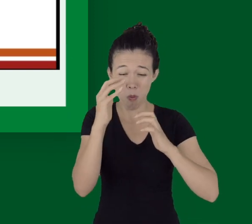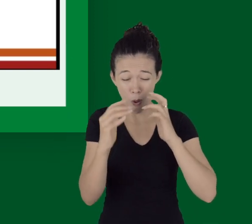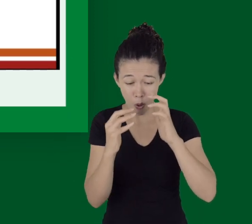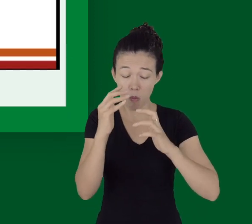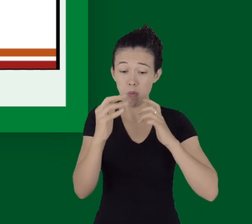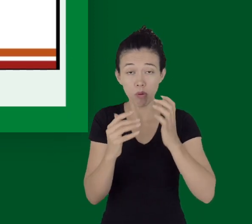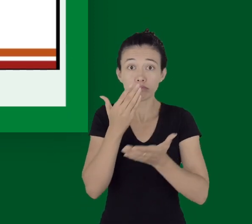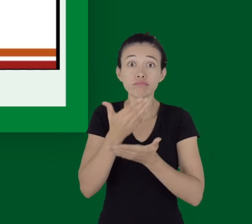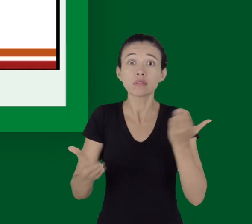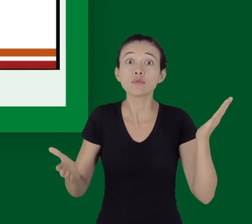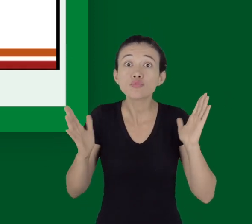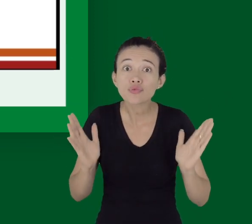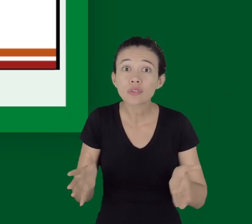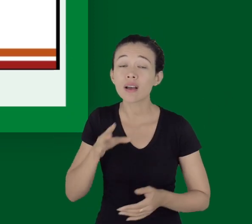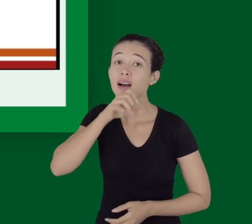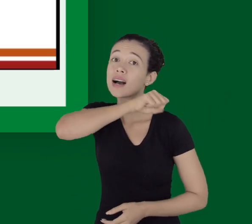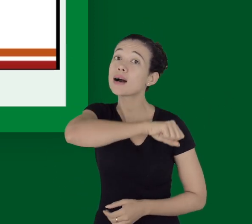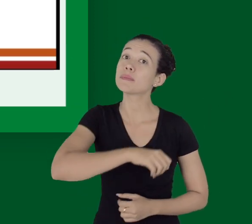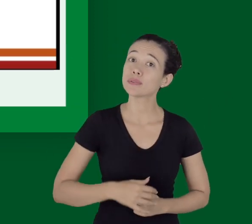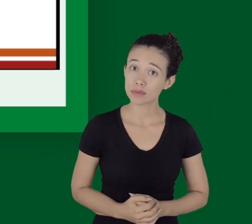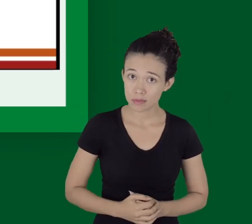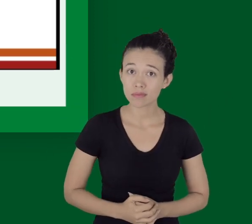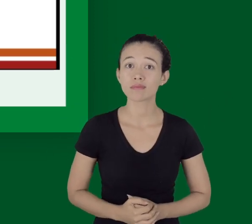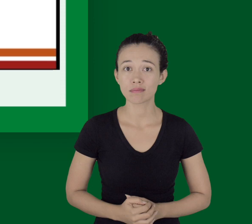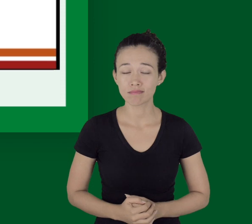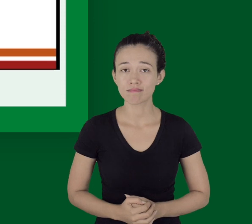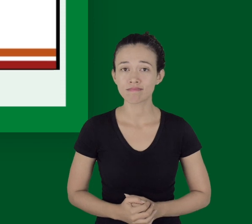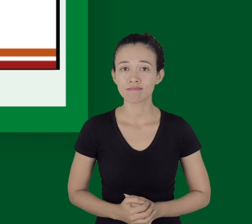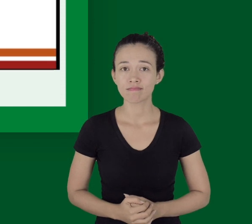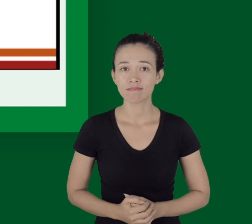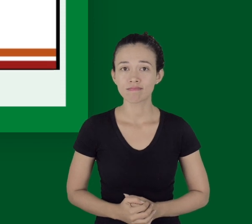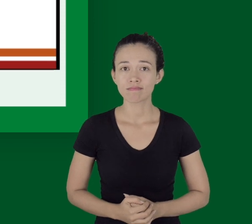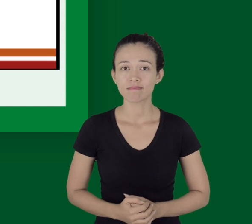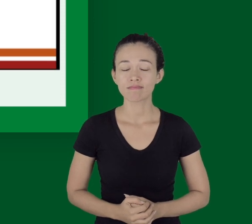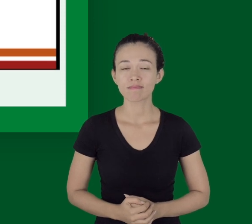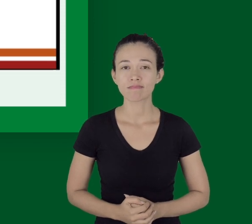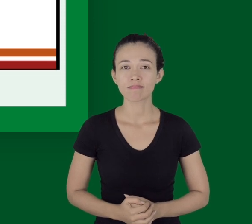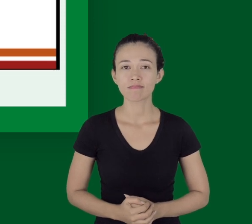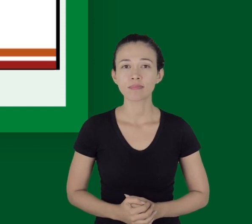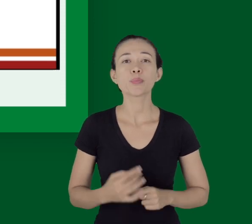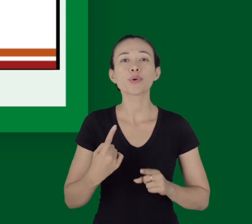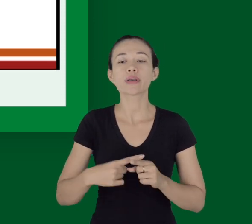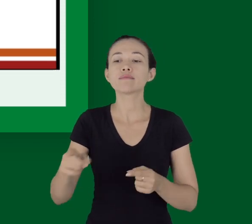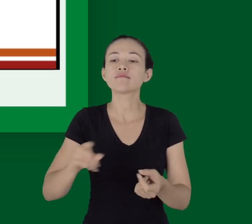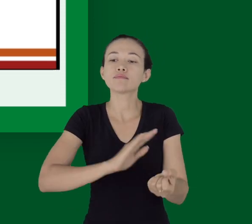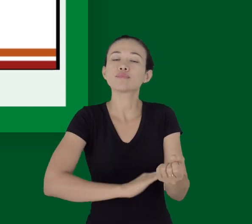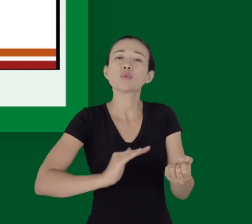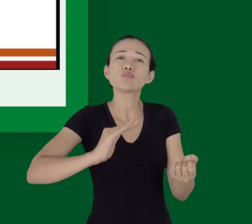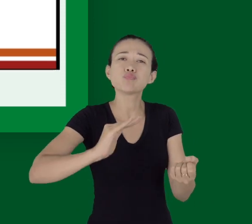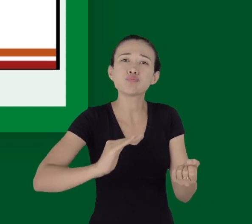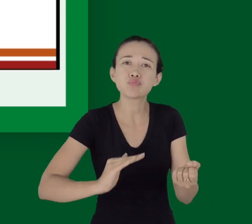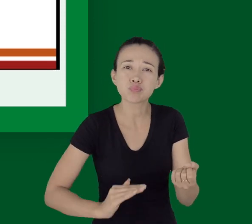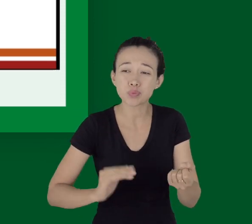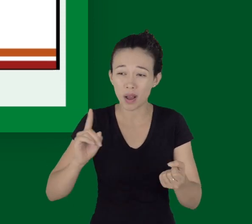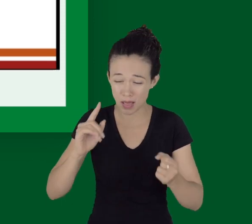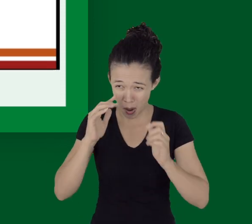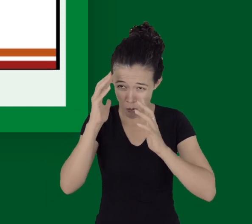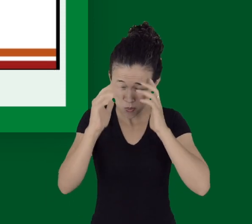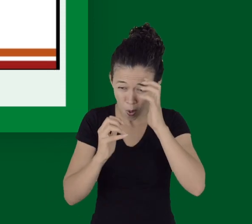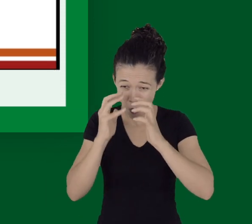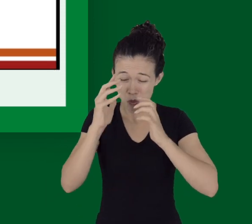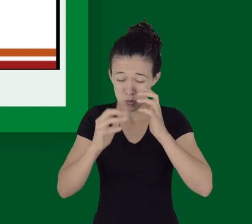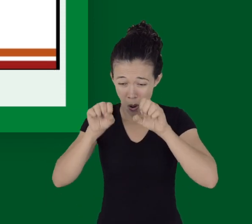abruptos, agressivos, onde o paciente ele perde funções cerebrais de forma extremamente rápida. É a hora que o